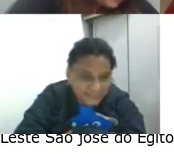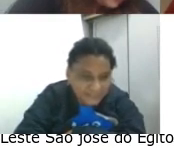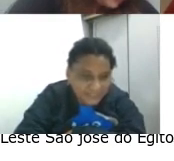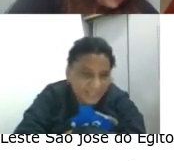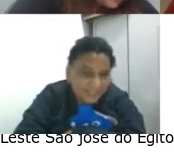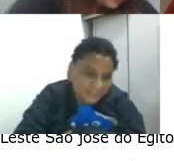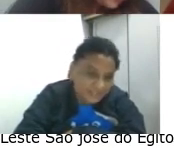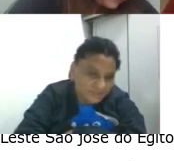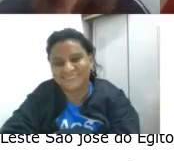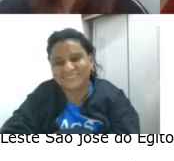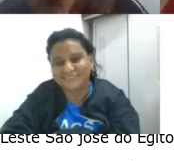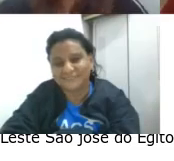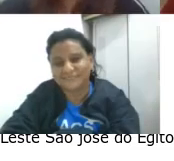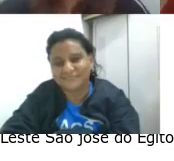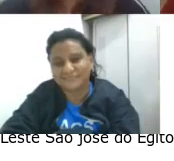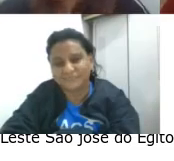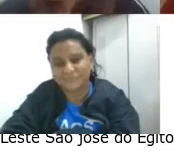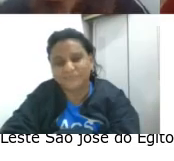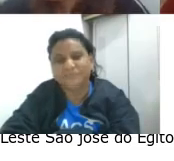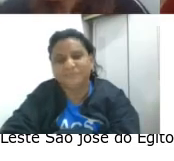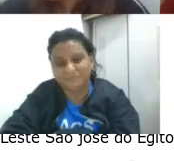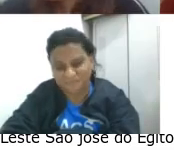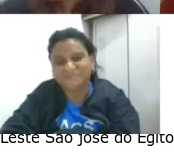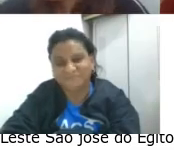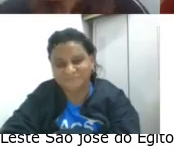eu acho que já posso me apresentar